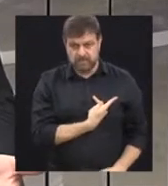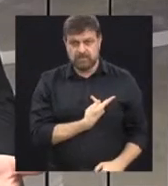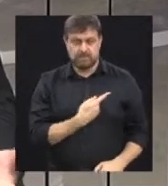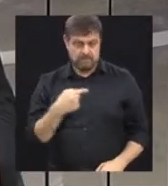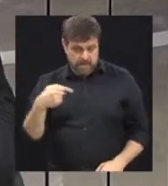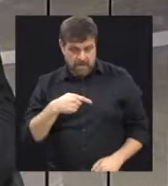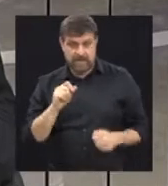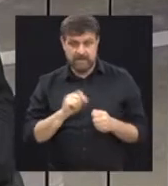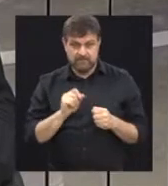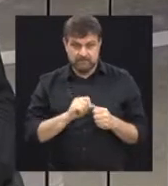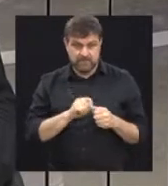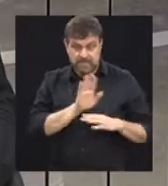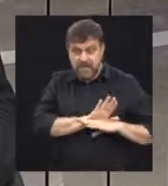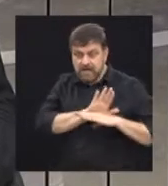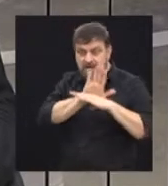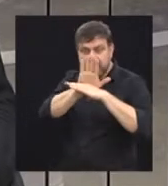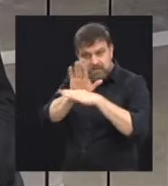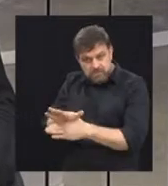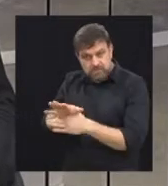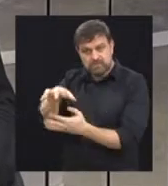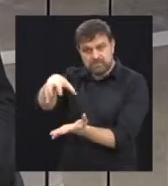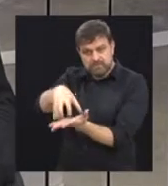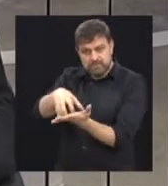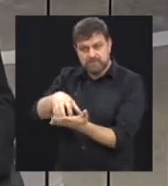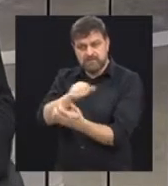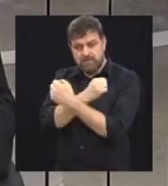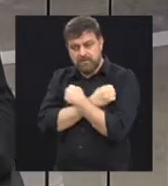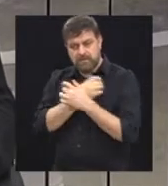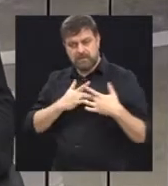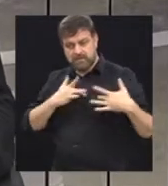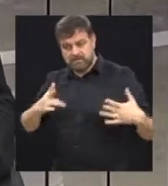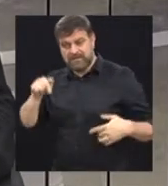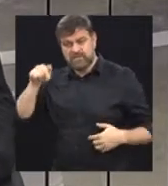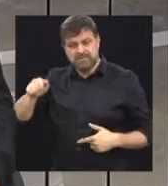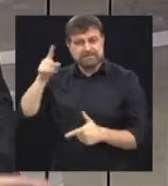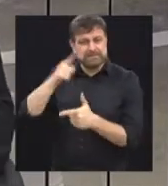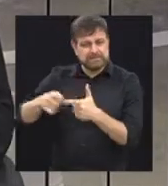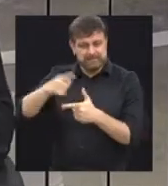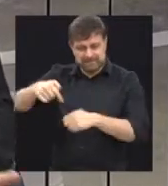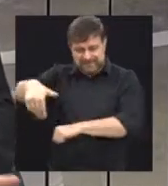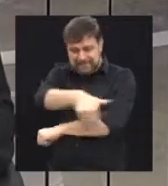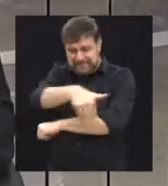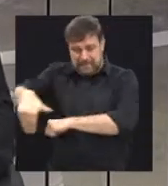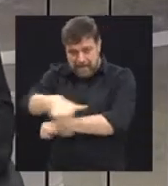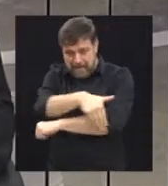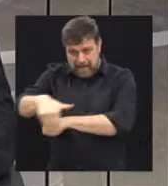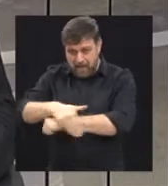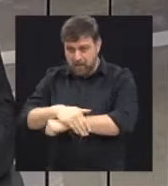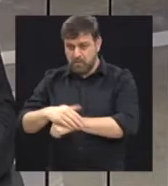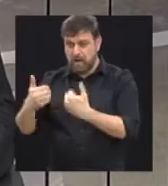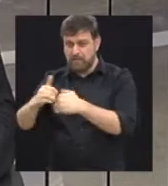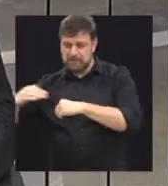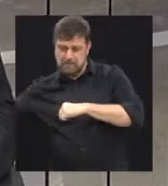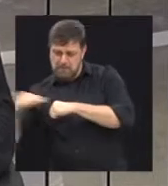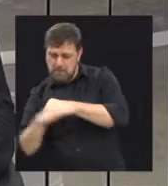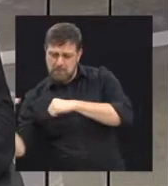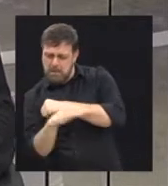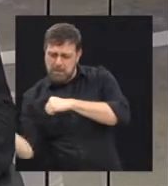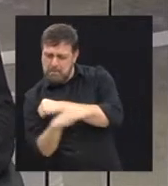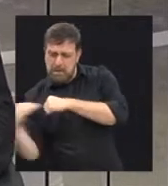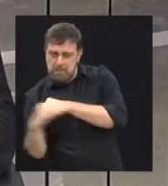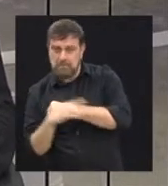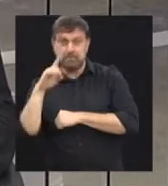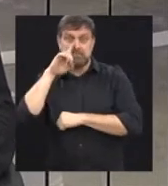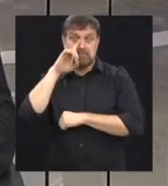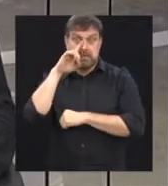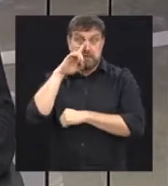da sua forma fez uma contribuição com a entidade, né? Vocês estavam com um problema ali na via da frente, da velocidade de carros. Eu vou passar